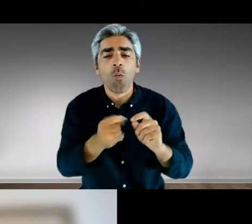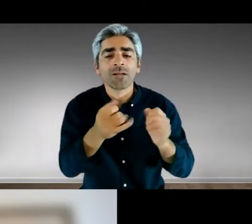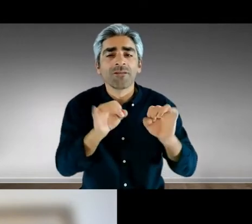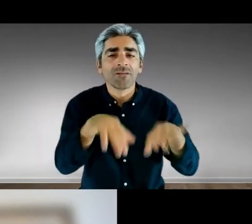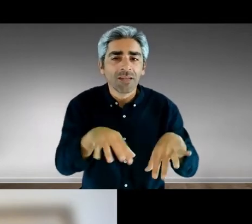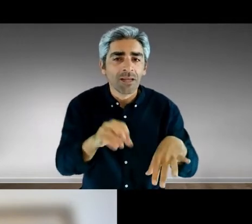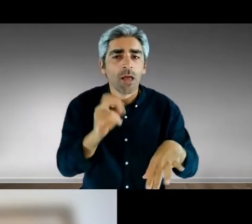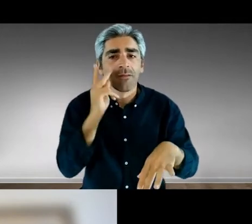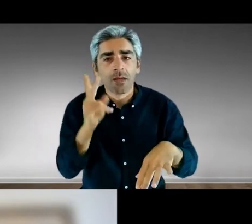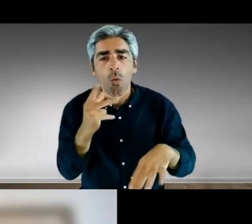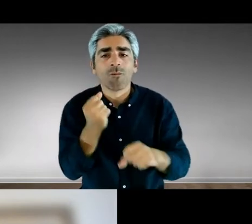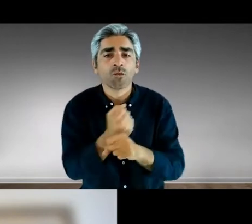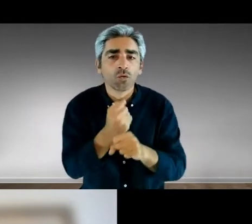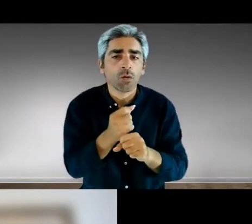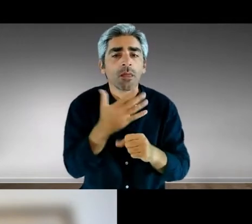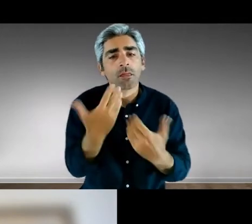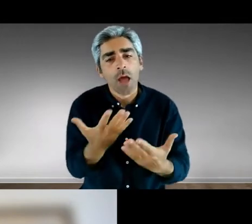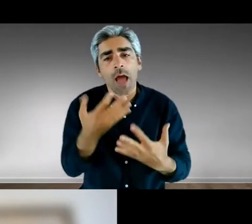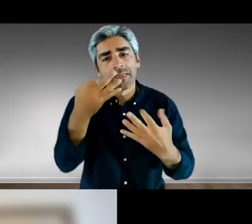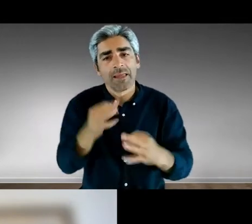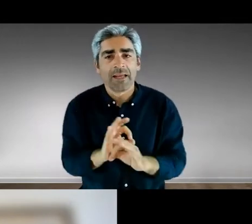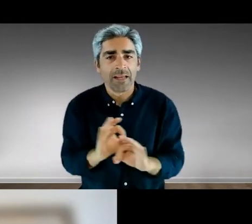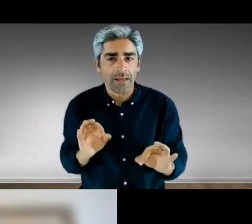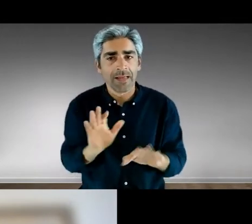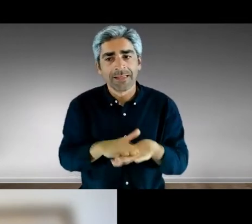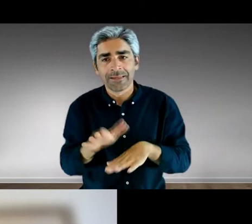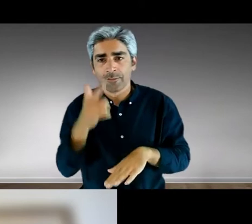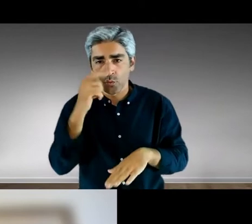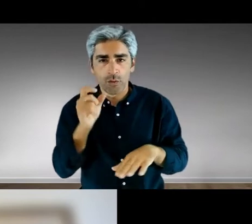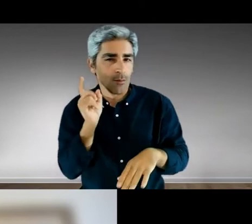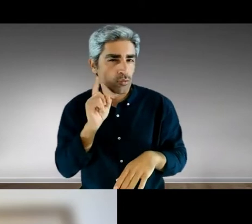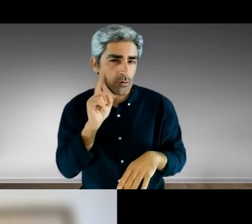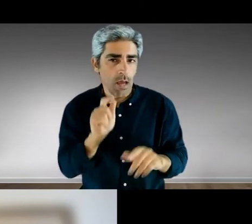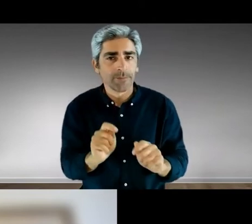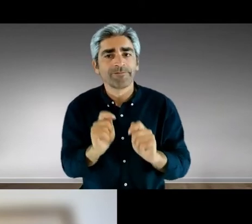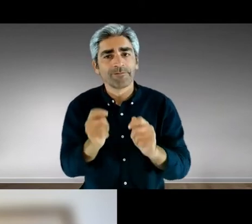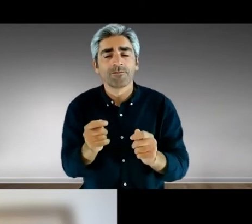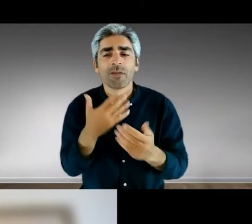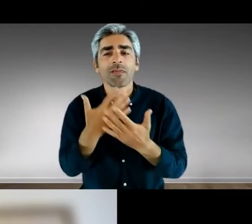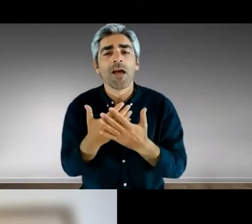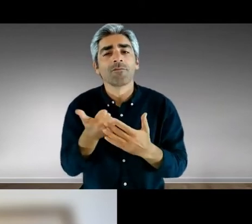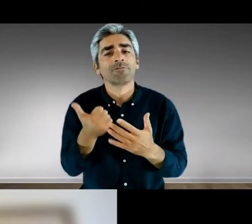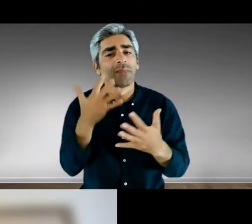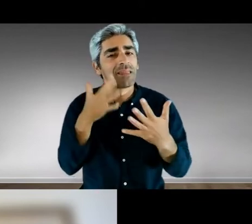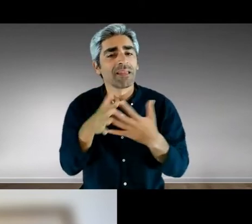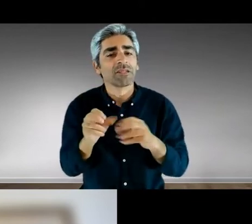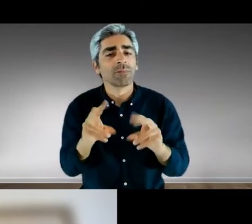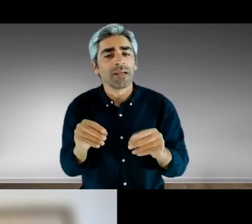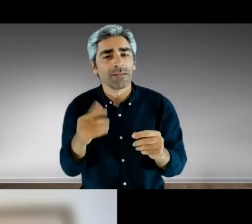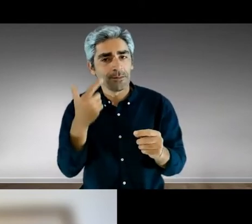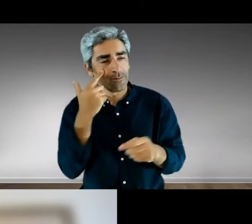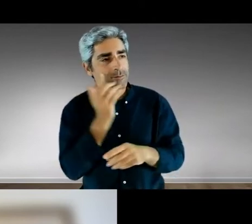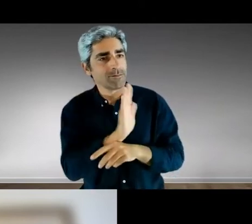ciclo de funções, dar dignidade à saída das pessoas é muito importante, porque é uma mensagem, lá está, de